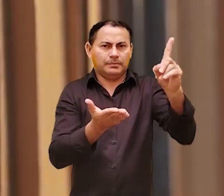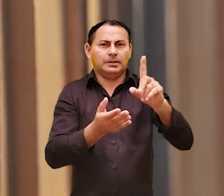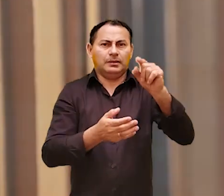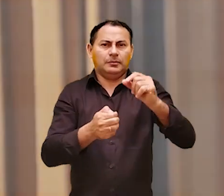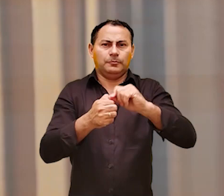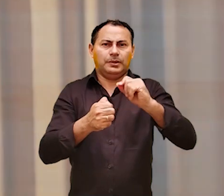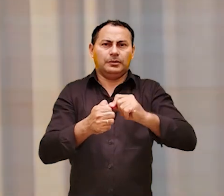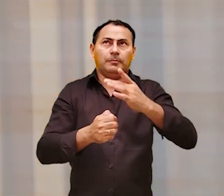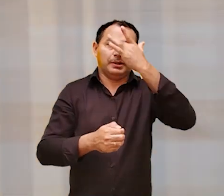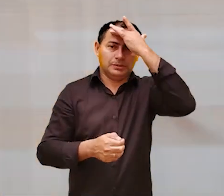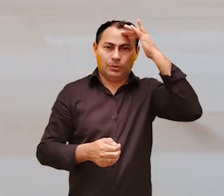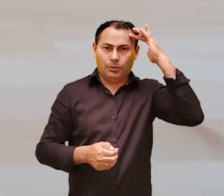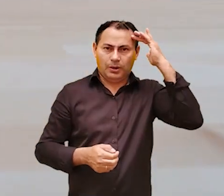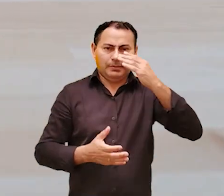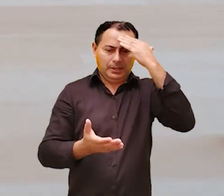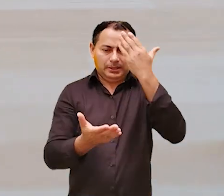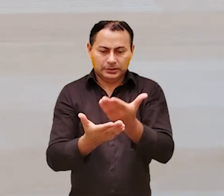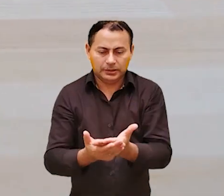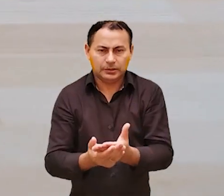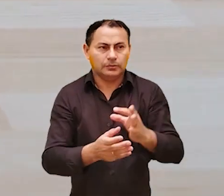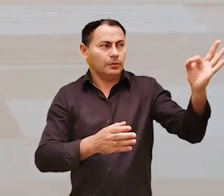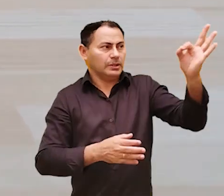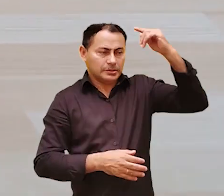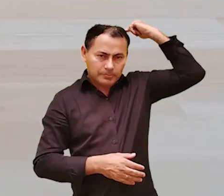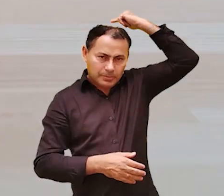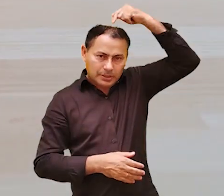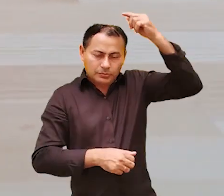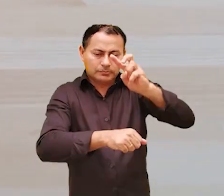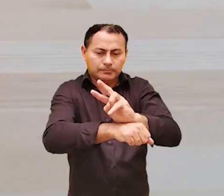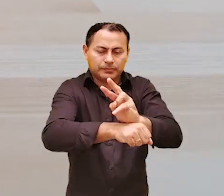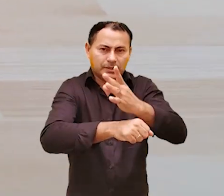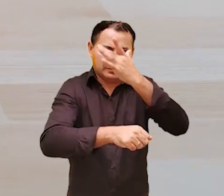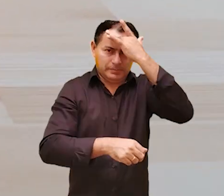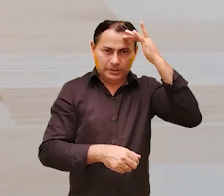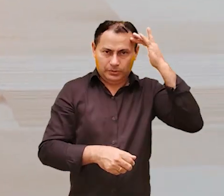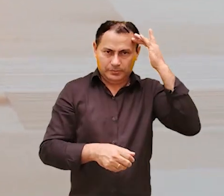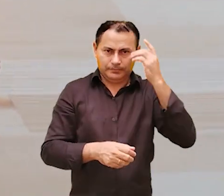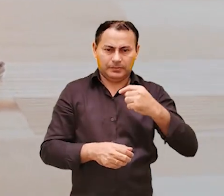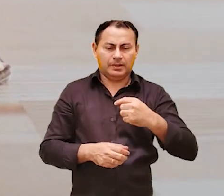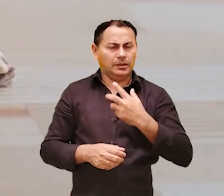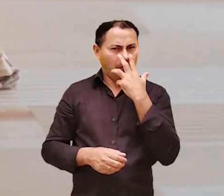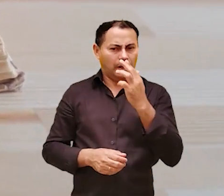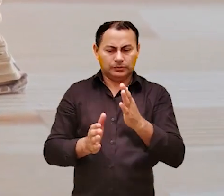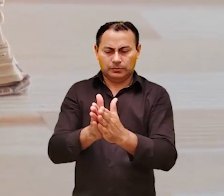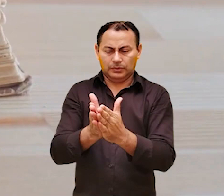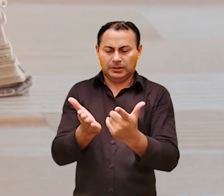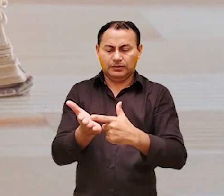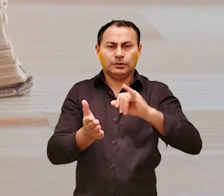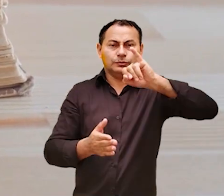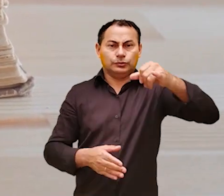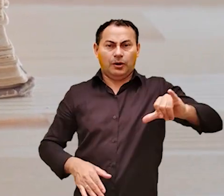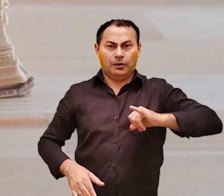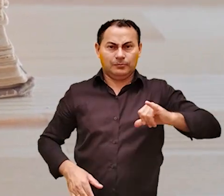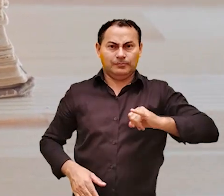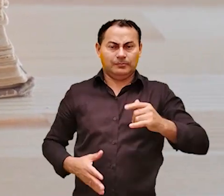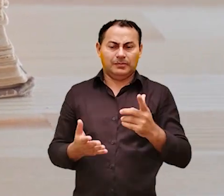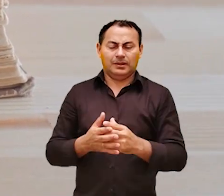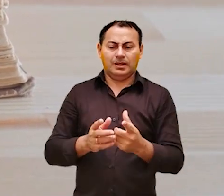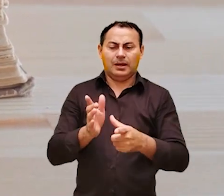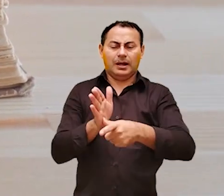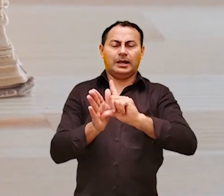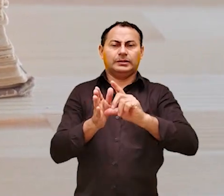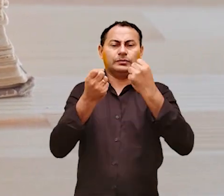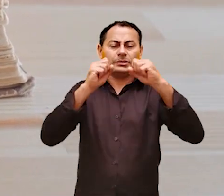da Bíblia, isso foi feito por homens, mas creio que o Espírito Santo estava controlando esses homens. Eu não acho que o livro de Jó